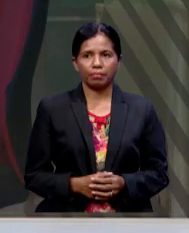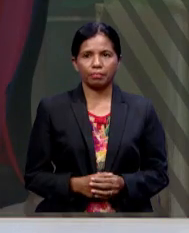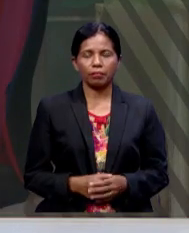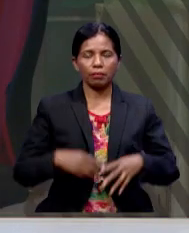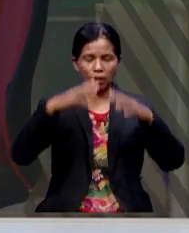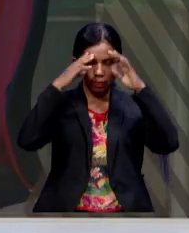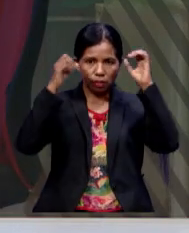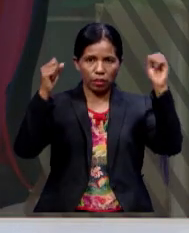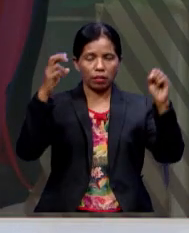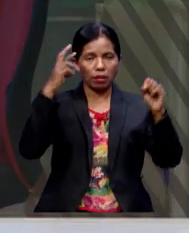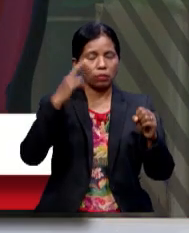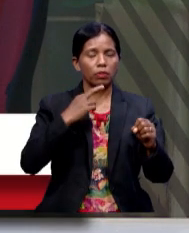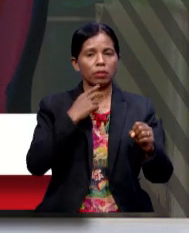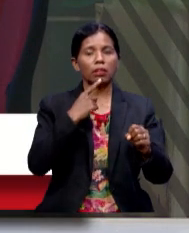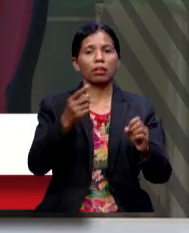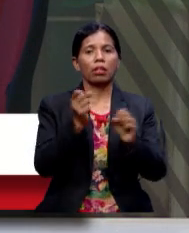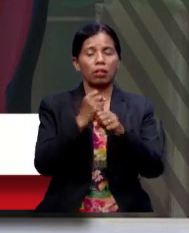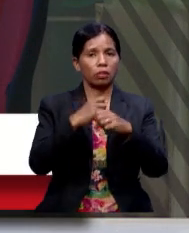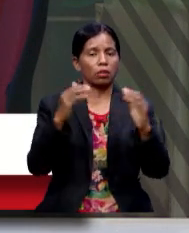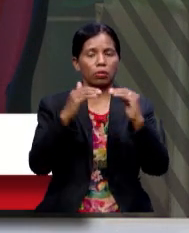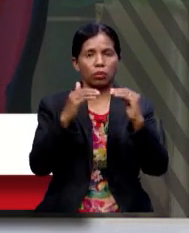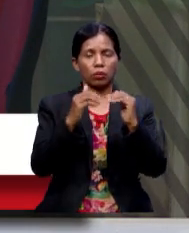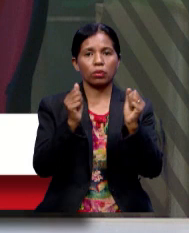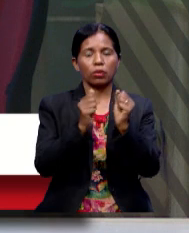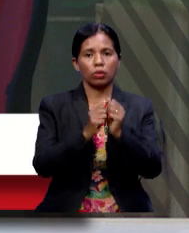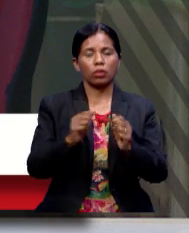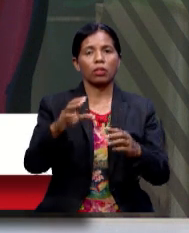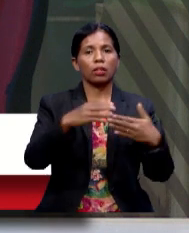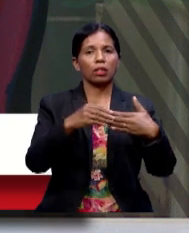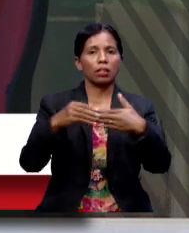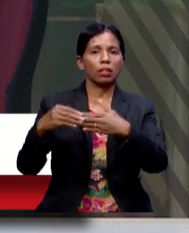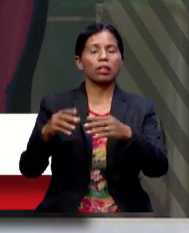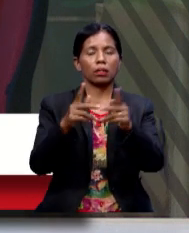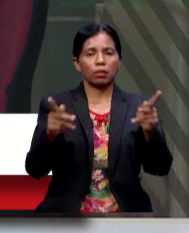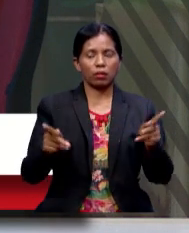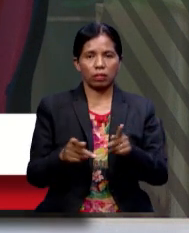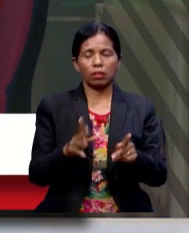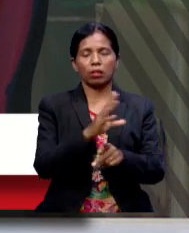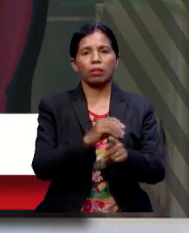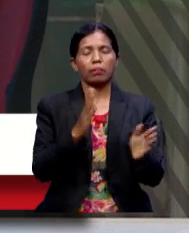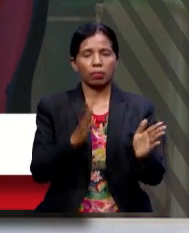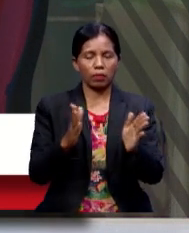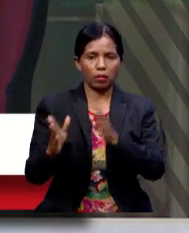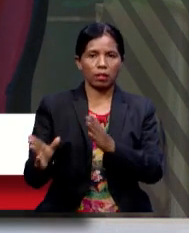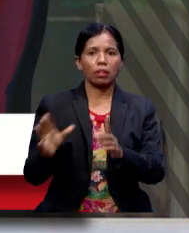Presidente da República convoca diálogo com o líder comunitário Sira com a preparação da eleição parlamentar